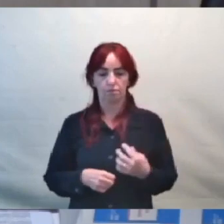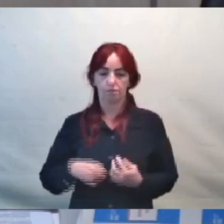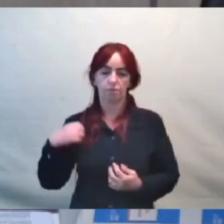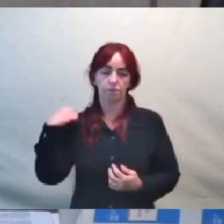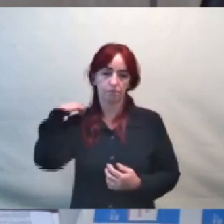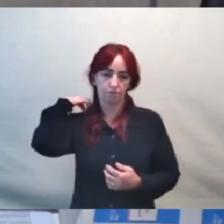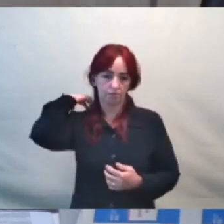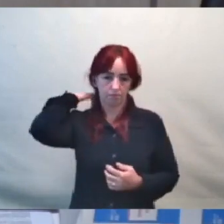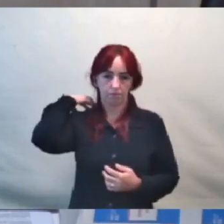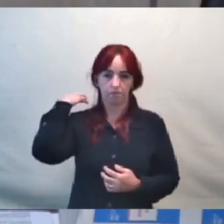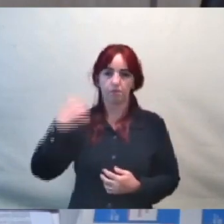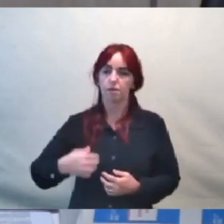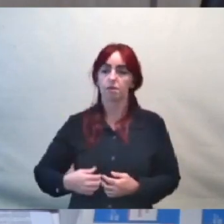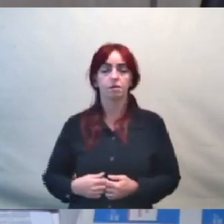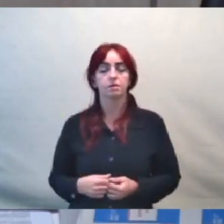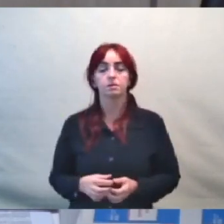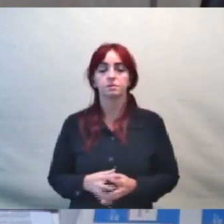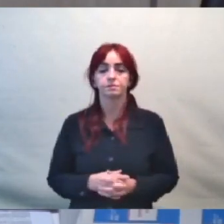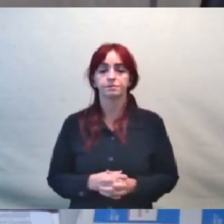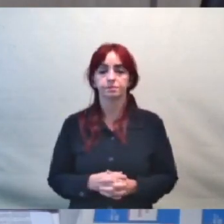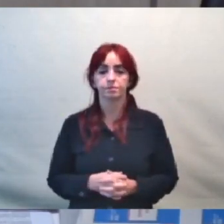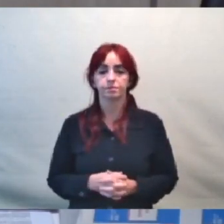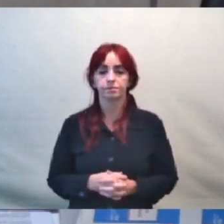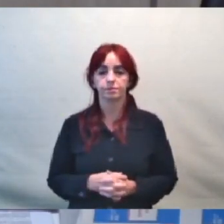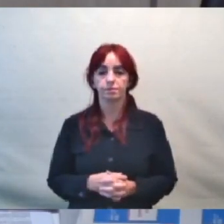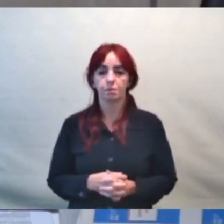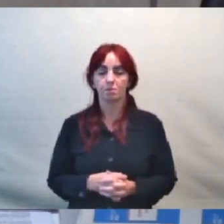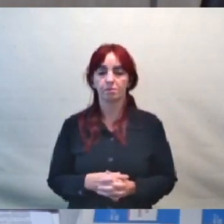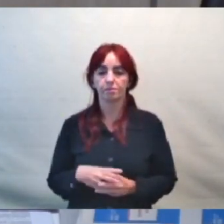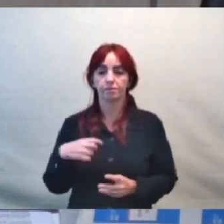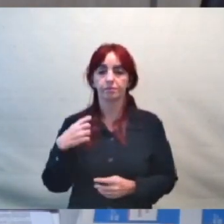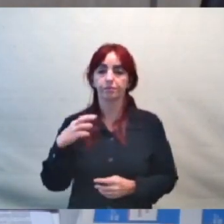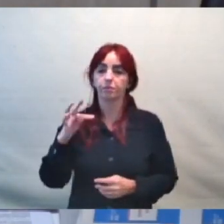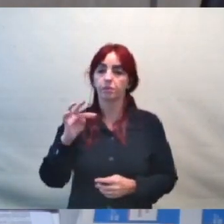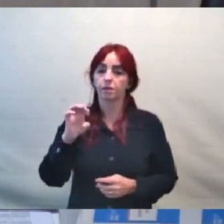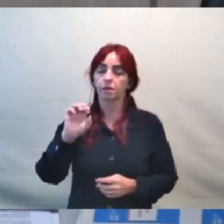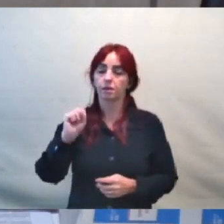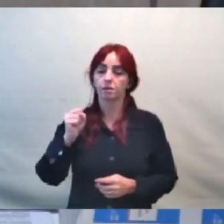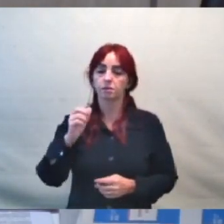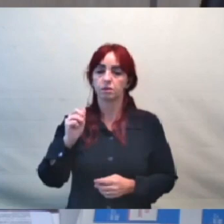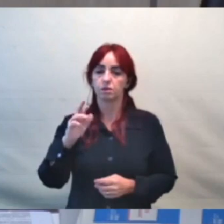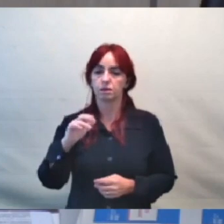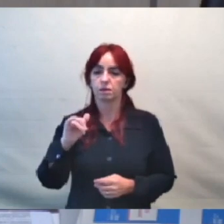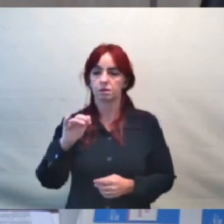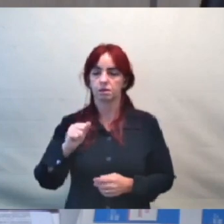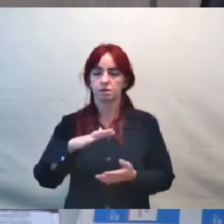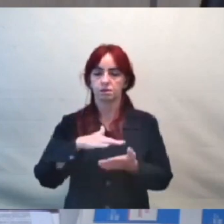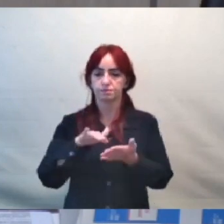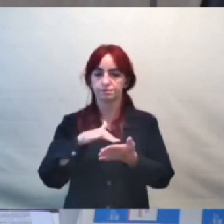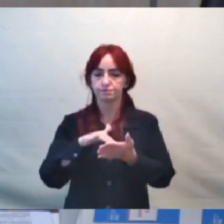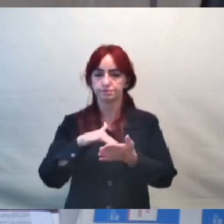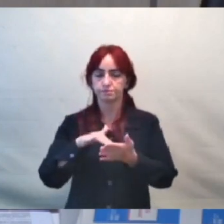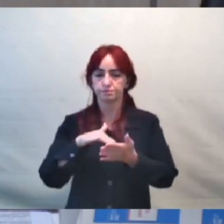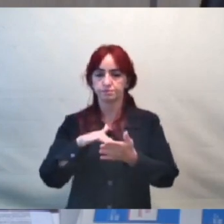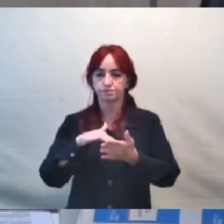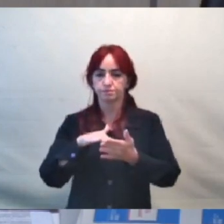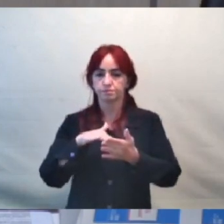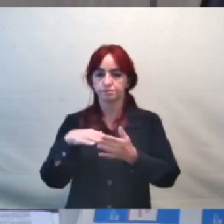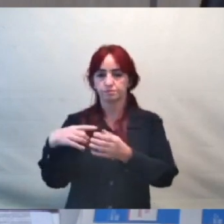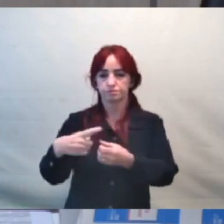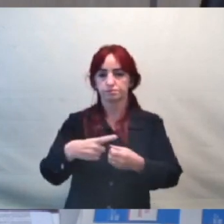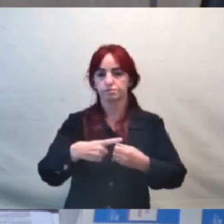Ah? Eu não estou entendendo, não. Sei que é a nossa tesoureira. Secretaria Municipal. Era uma abreviação